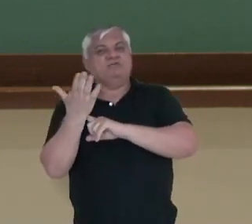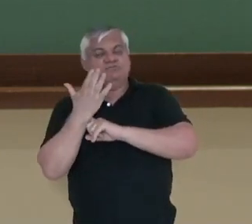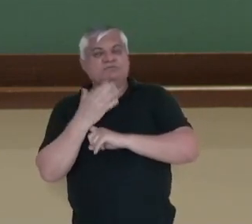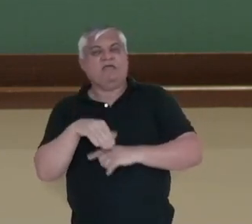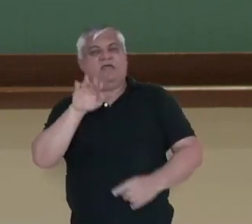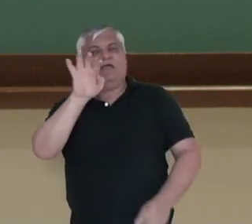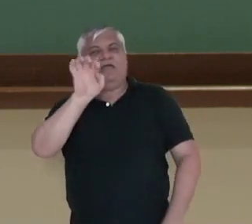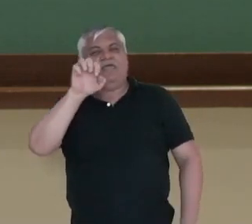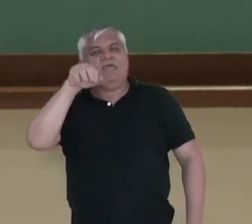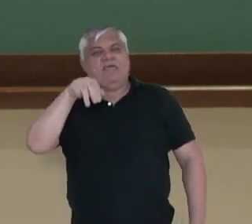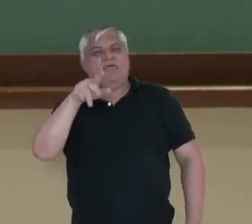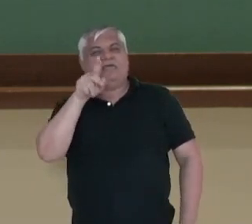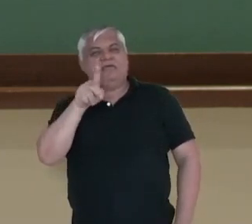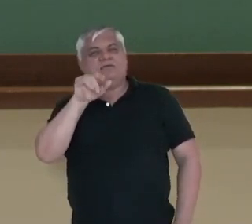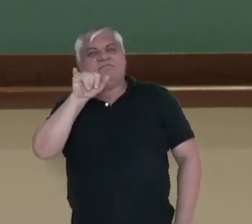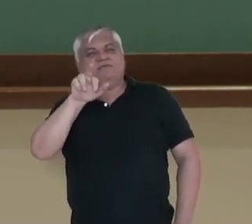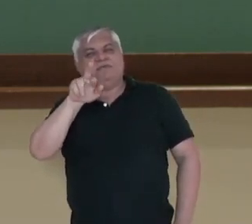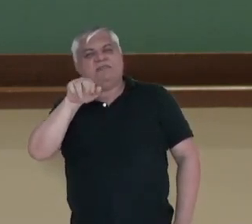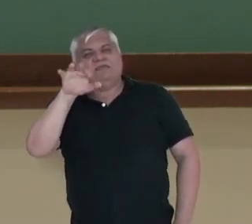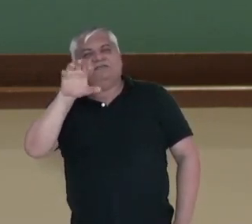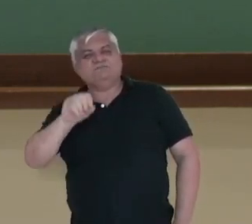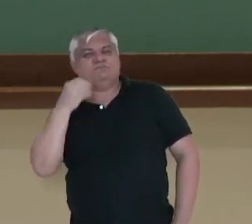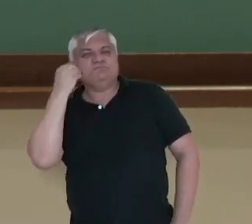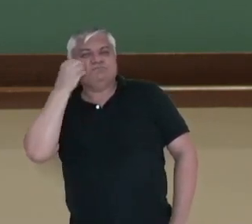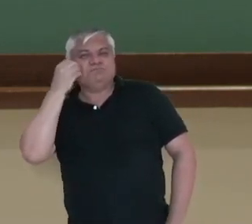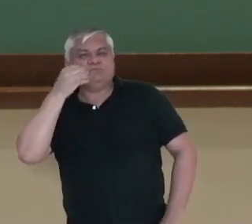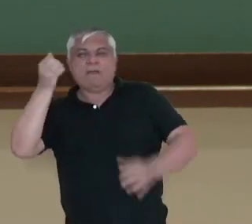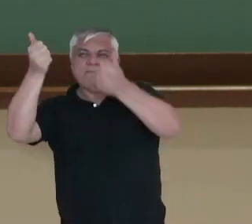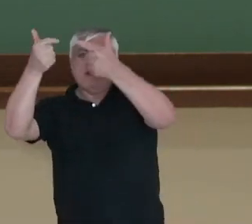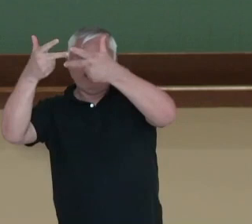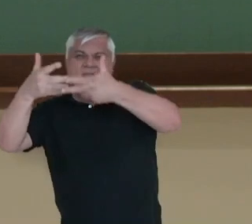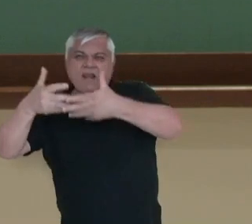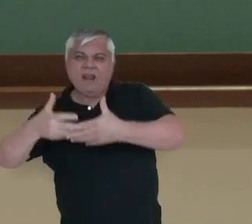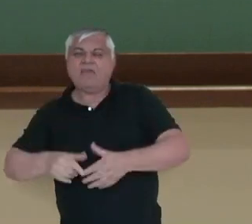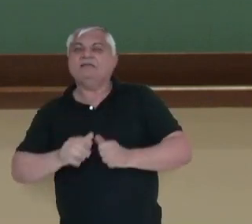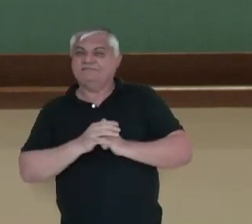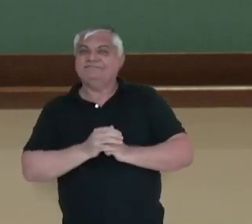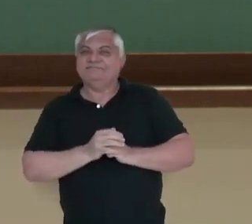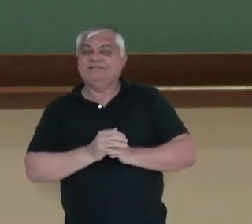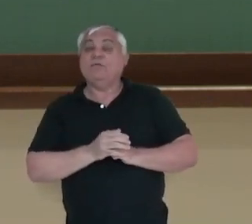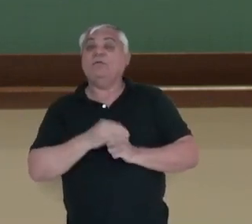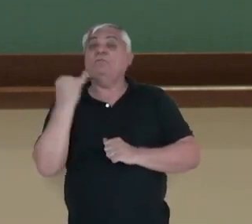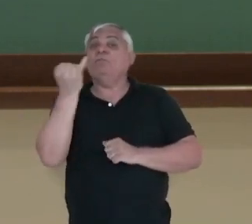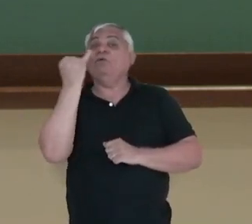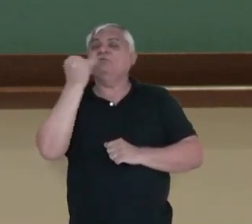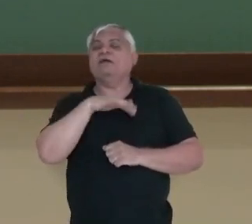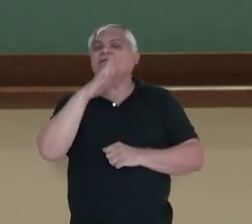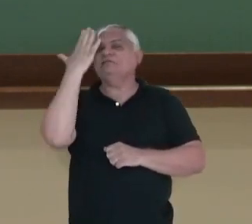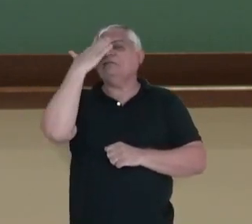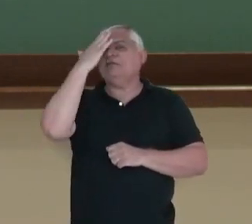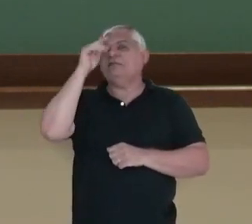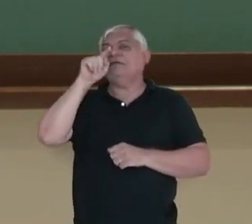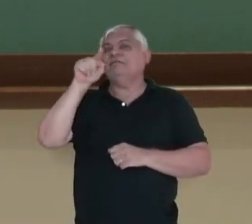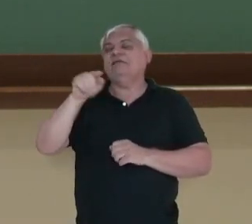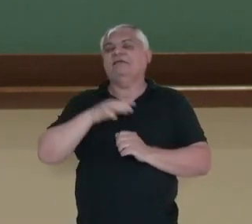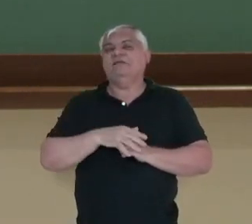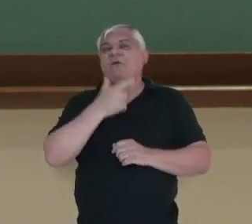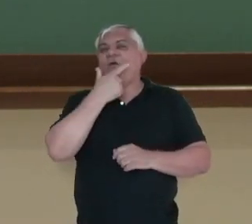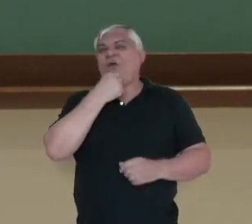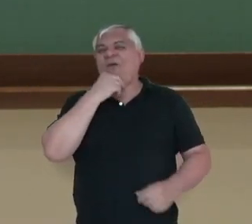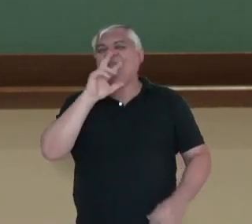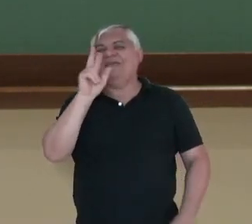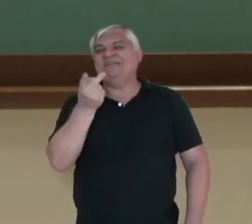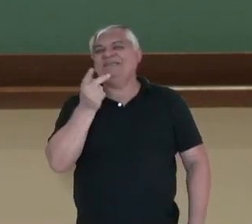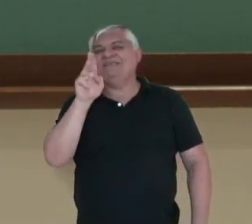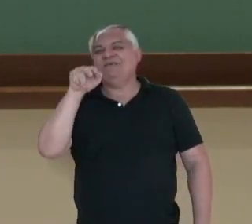racionalismo, o que é ceticismo, dogmatismo, enfim. São conceitos bem importantes para a gente entender o pensamento do Hume,